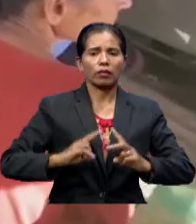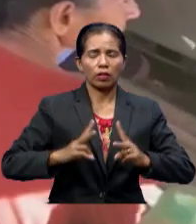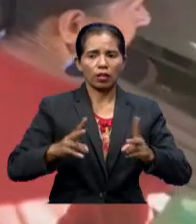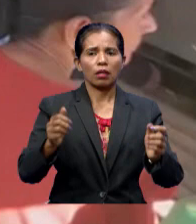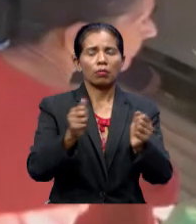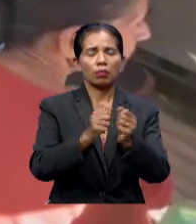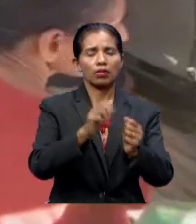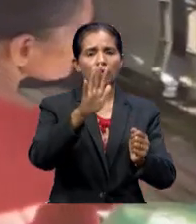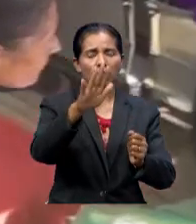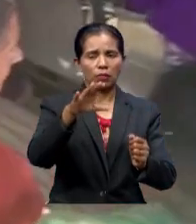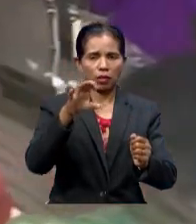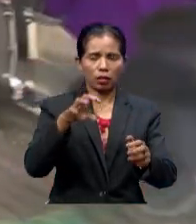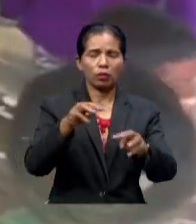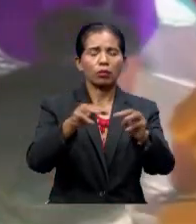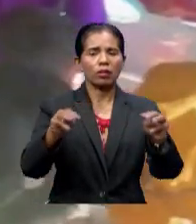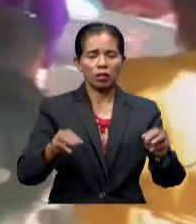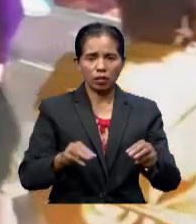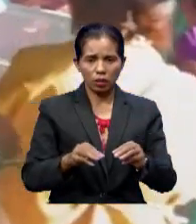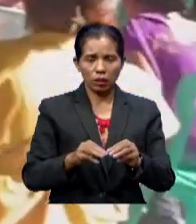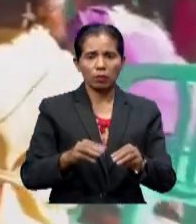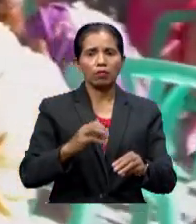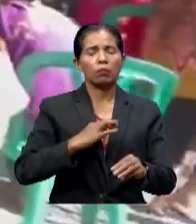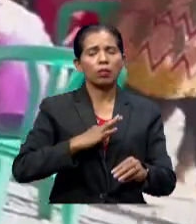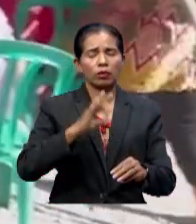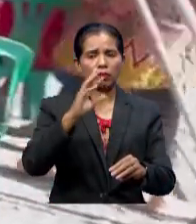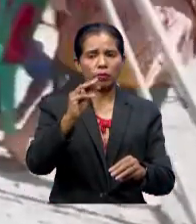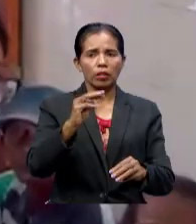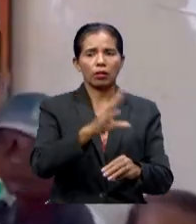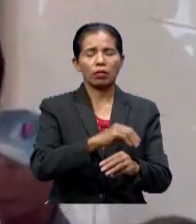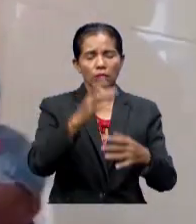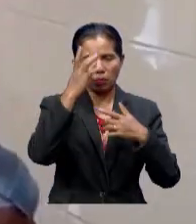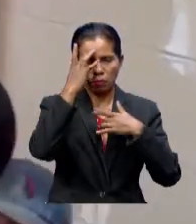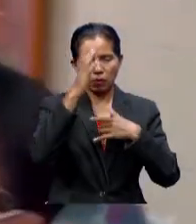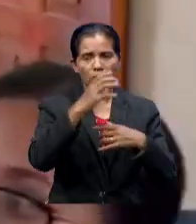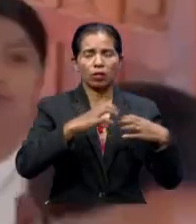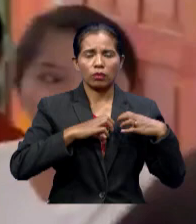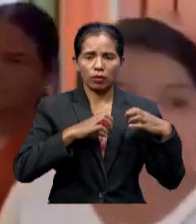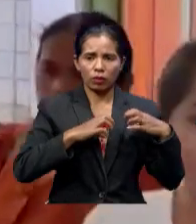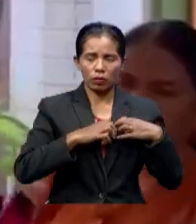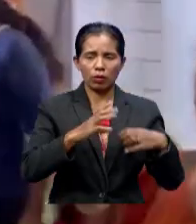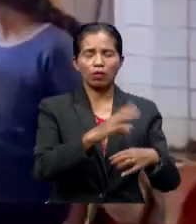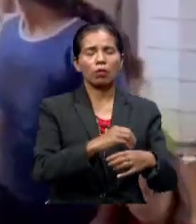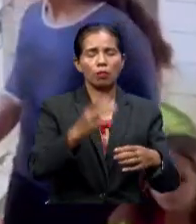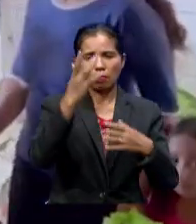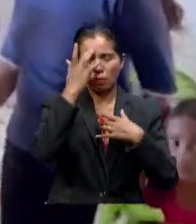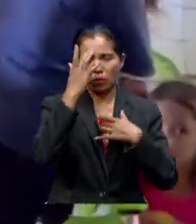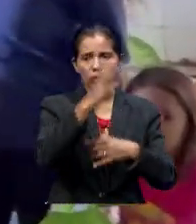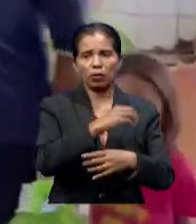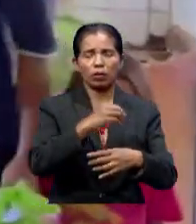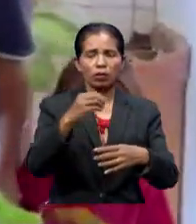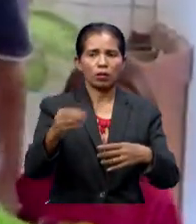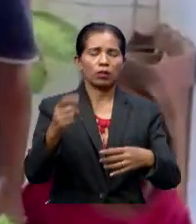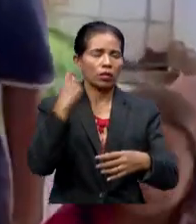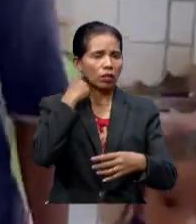Atus Lima e o município Manufahi sofre moras lahadait hanesan moras fuan diabetes no mos tensão alta